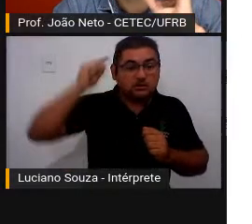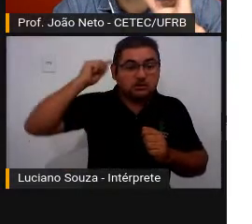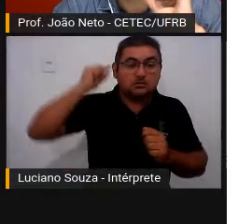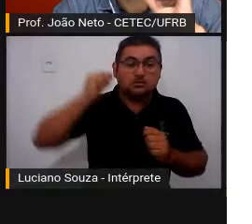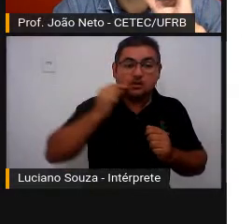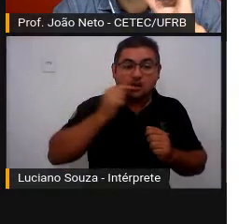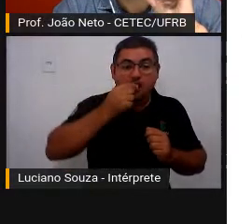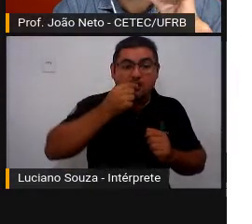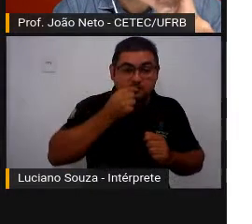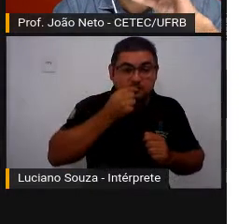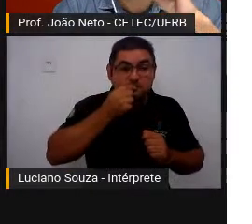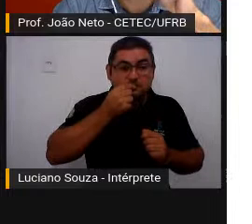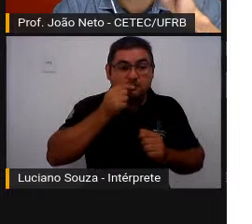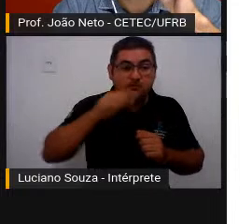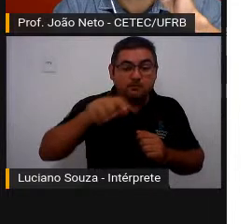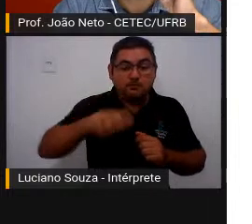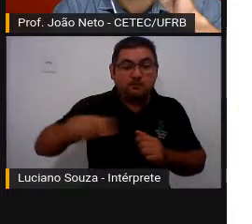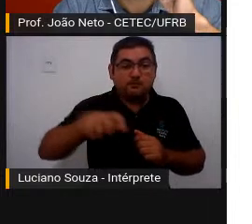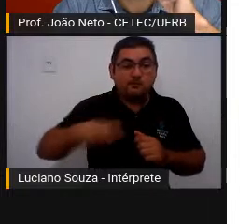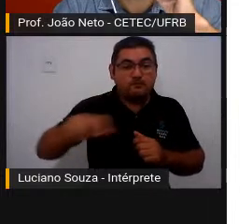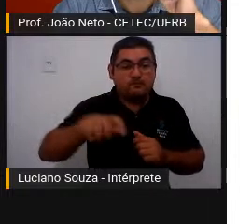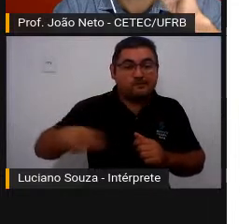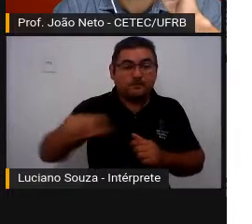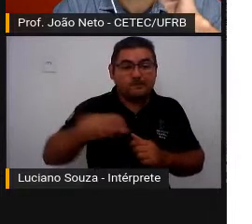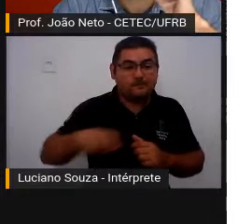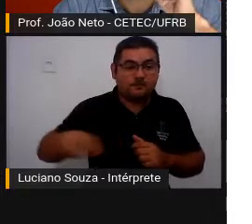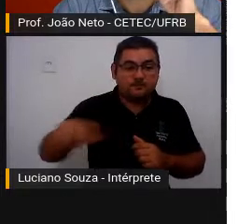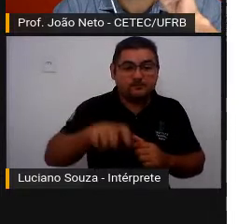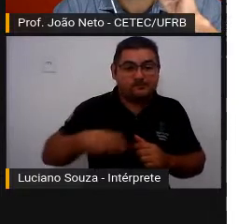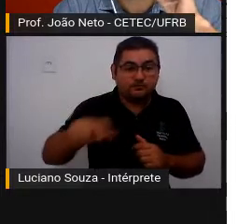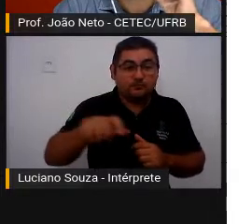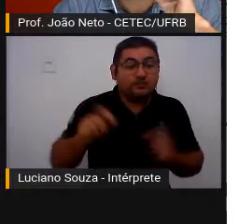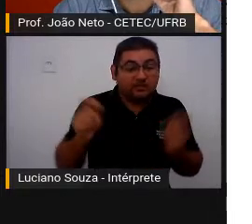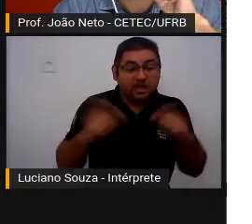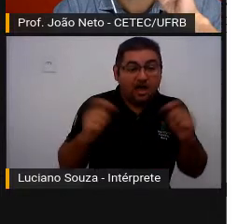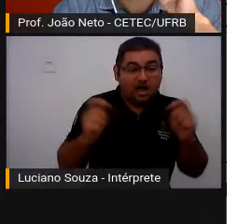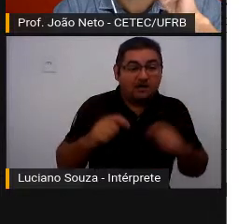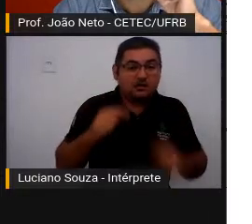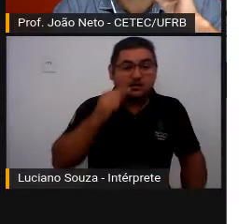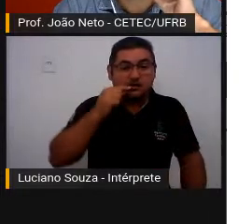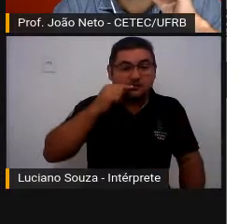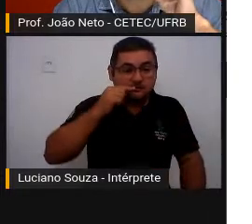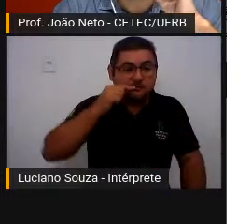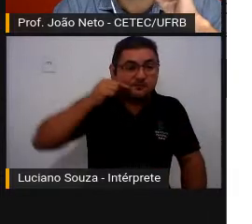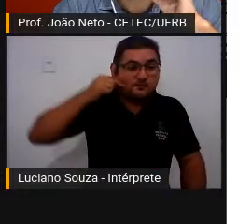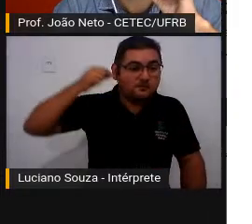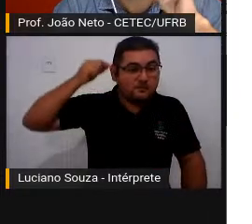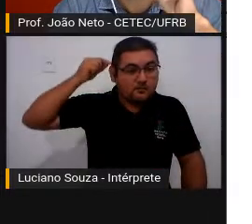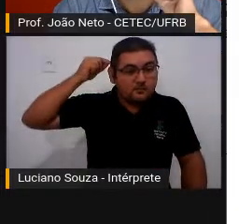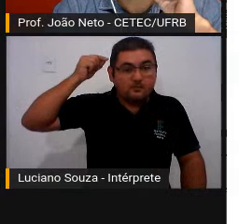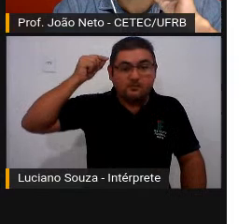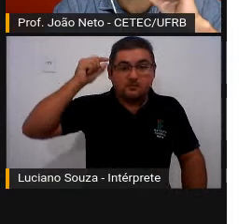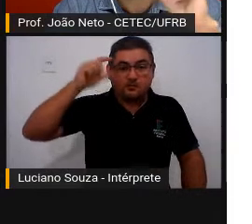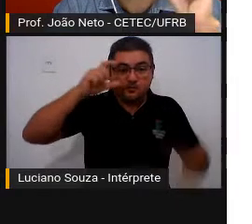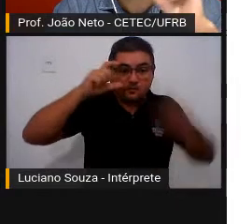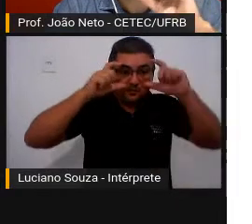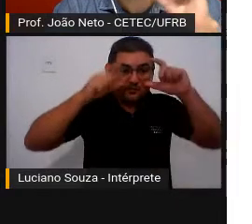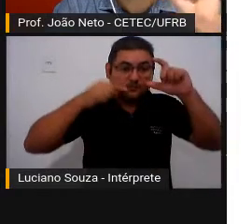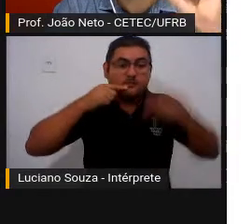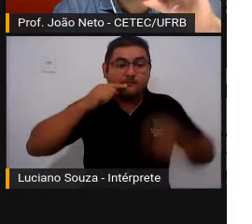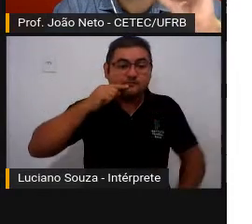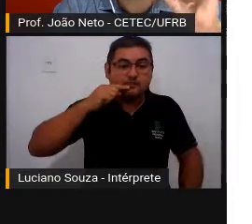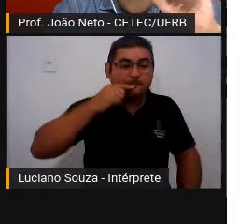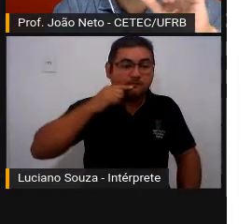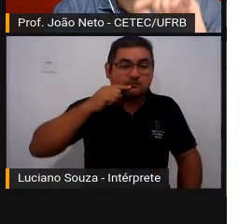controlado pela boca e um esposo de água na boca e conforme os movimentos dos lábios o da